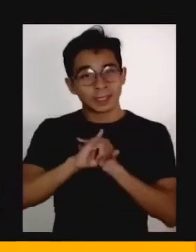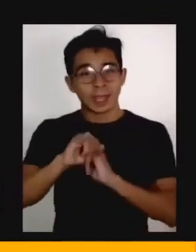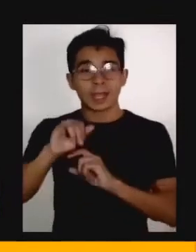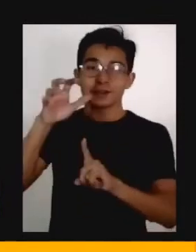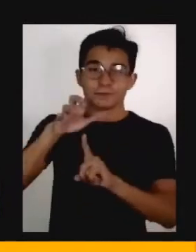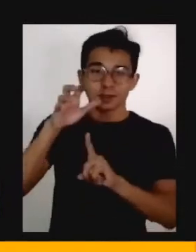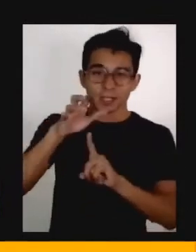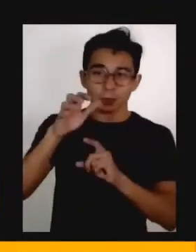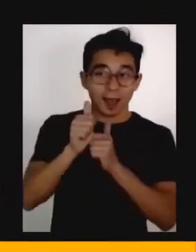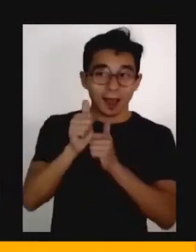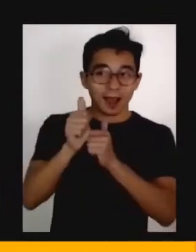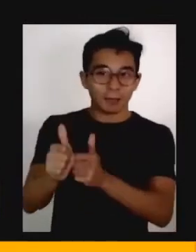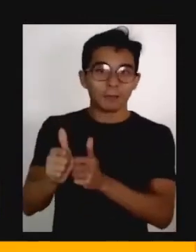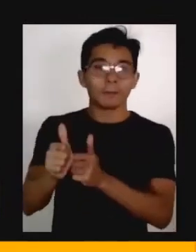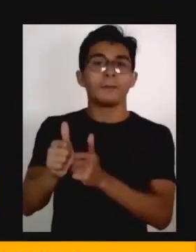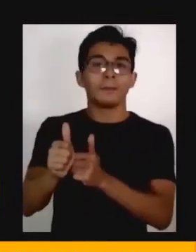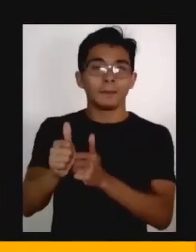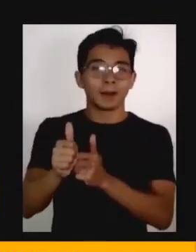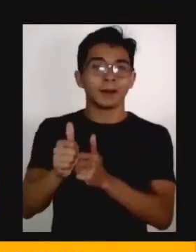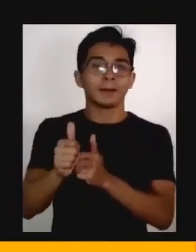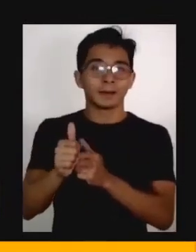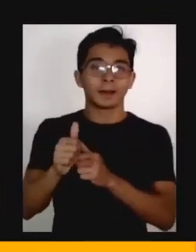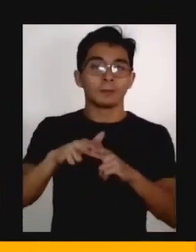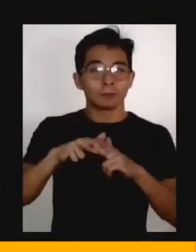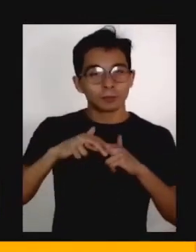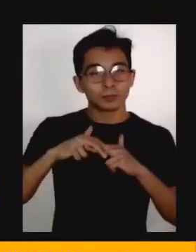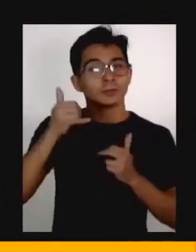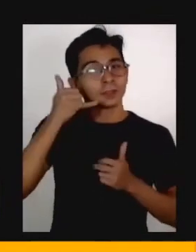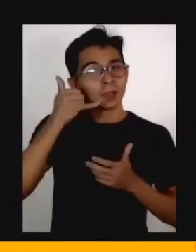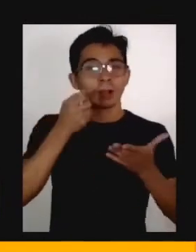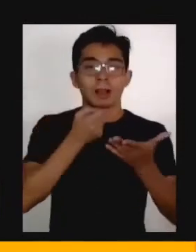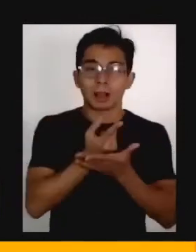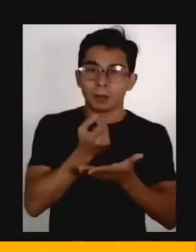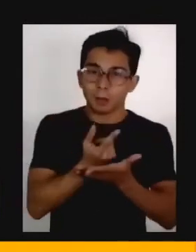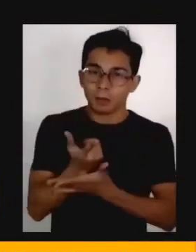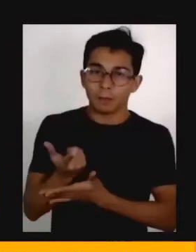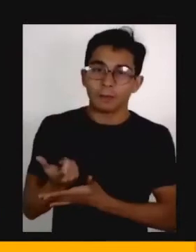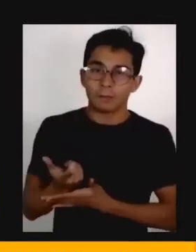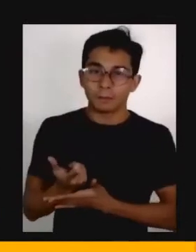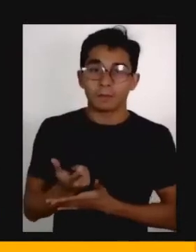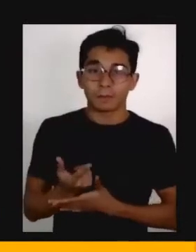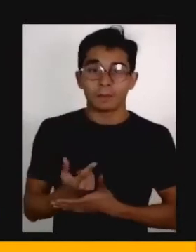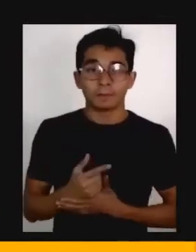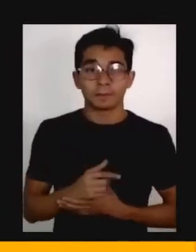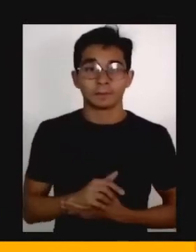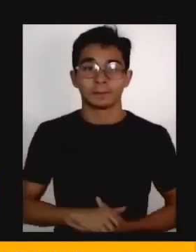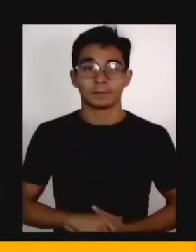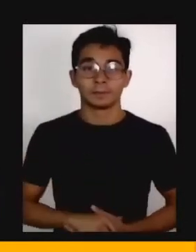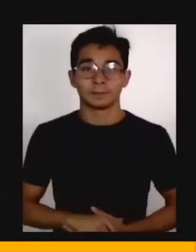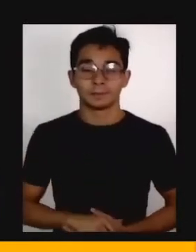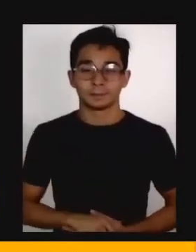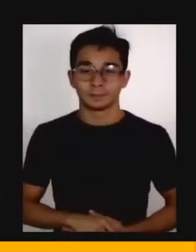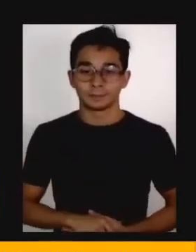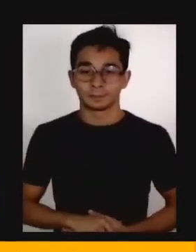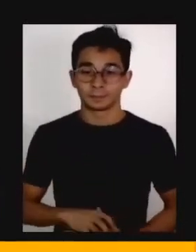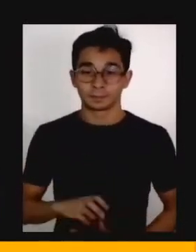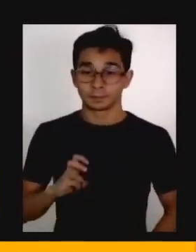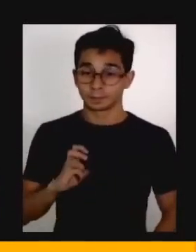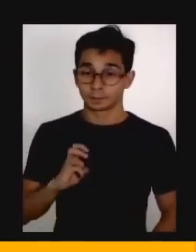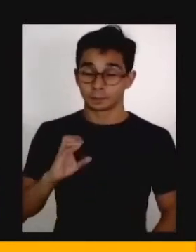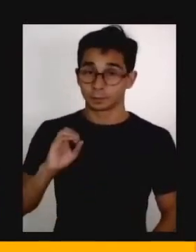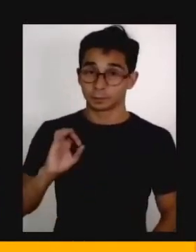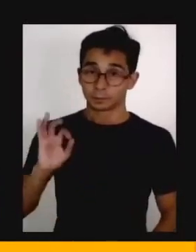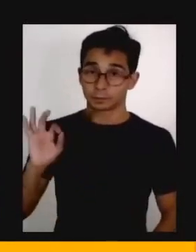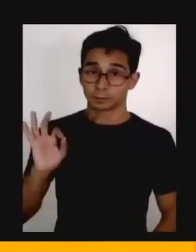escolher o próximo celular, para definir a sua próxima compra. E 50% dos